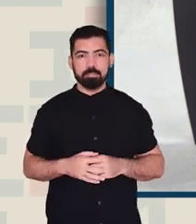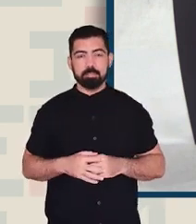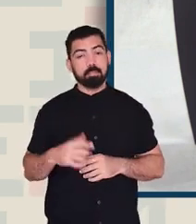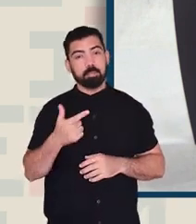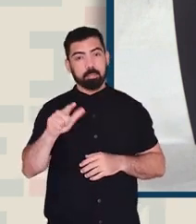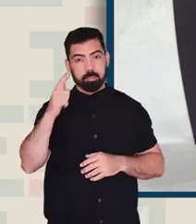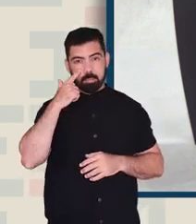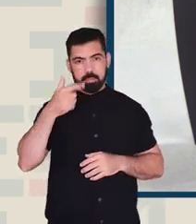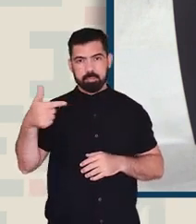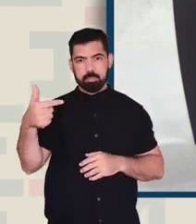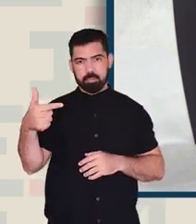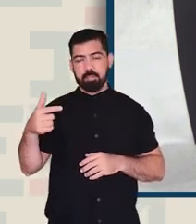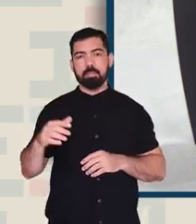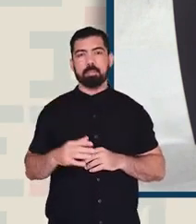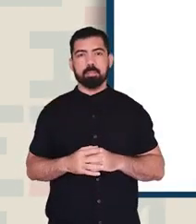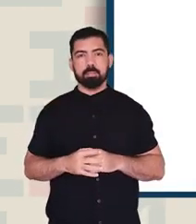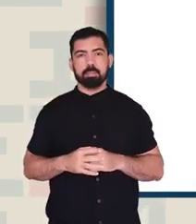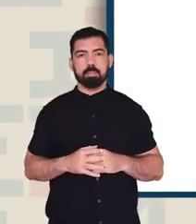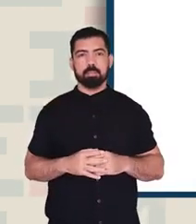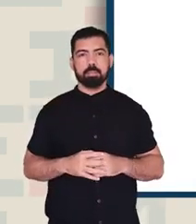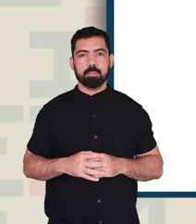Depois, outra segunda.